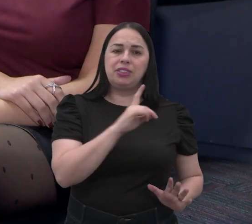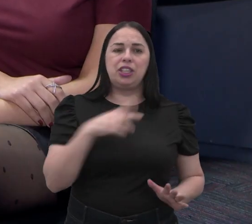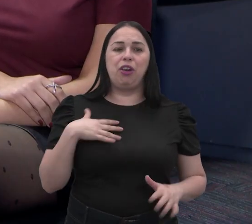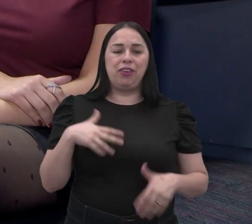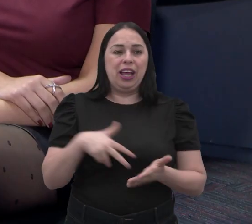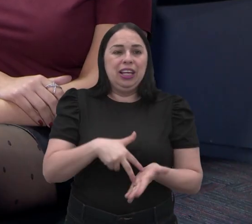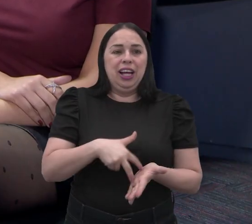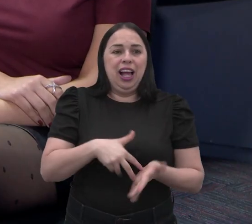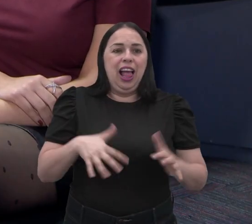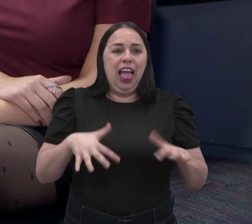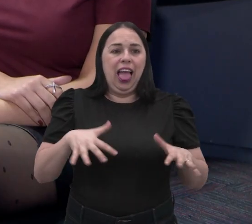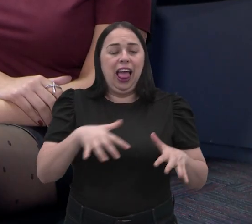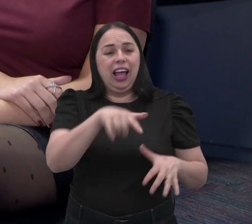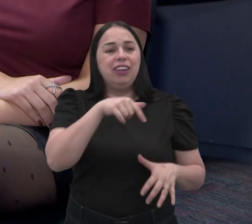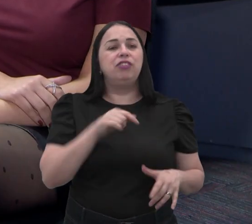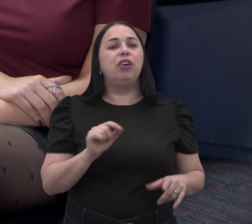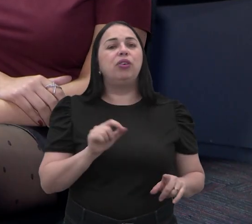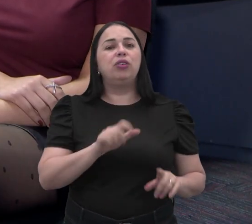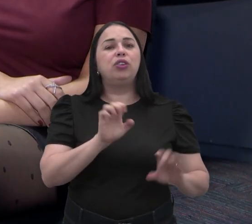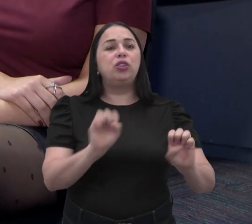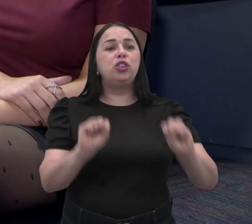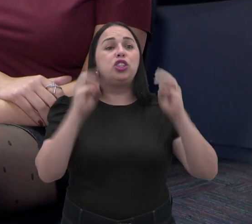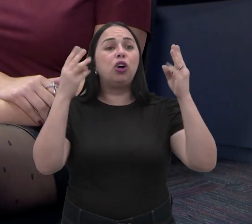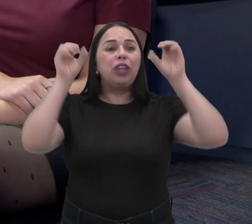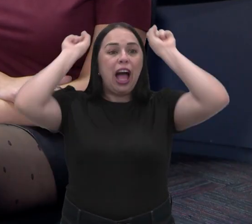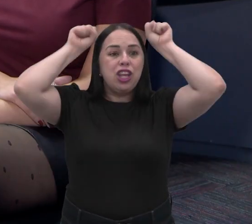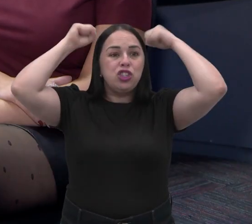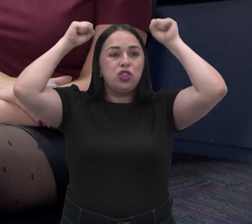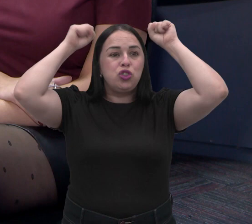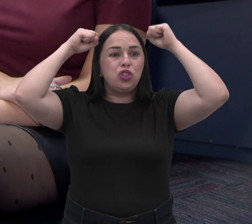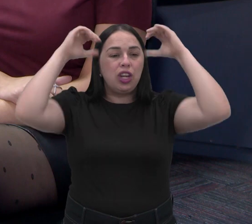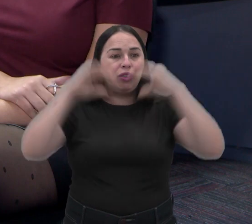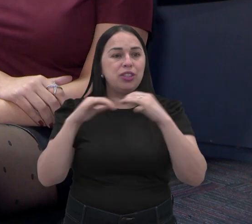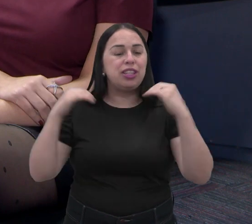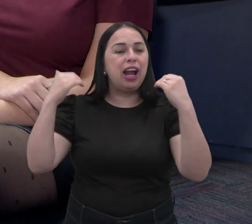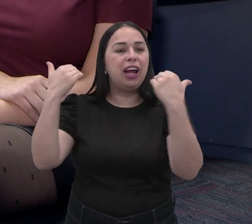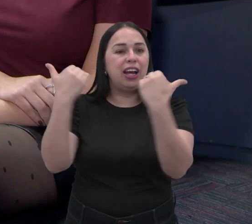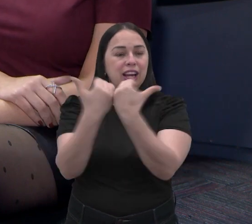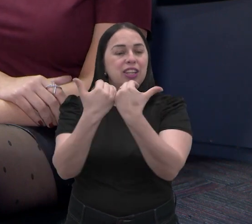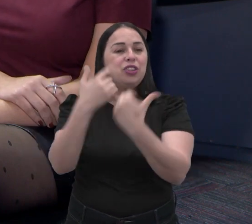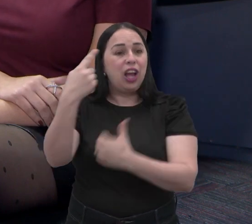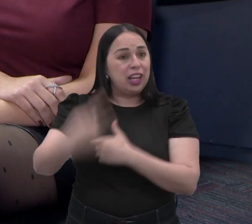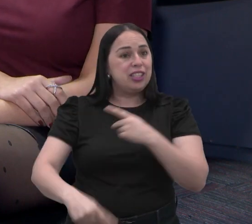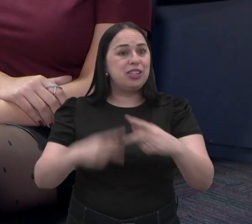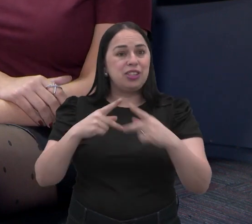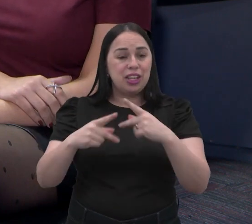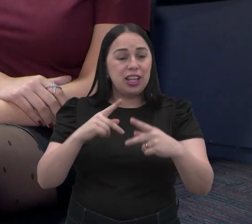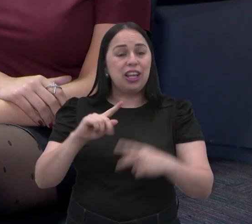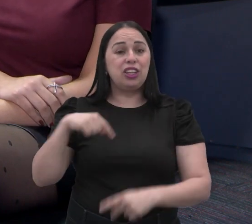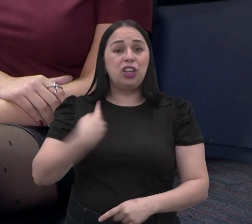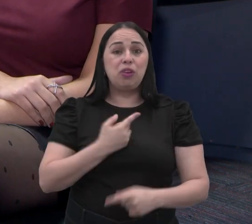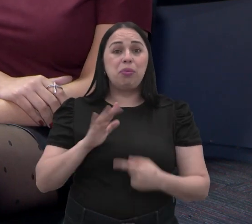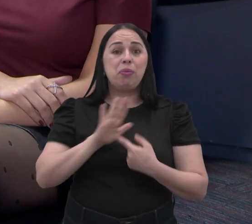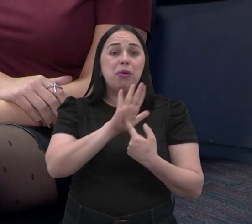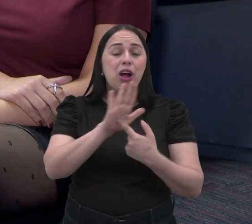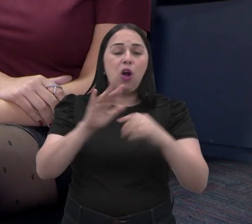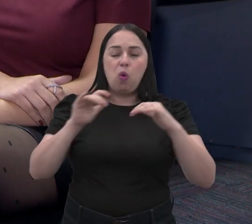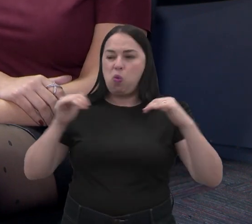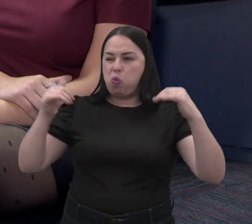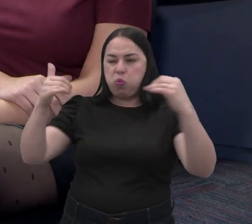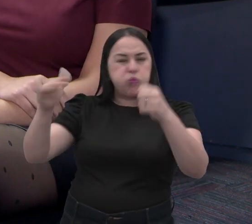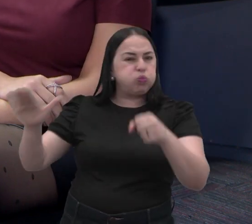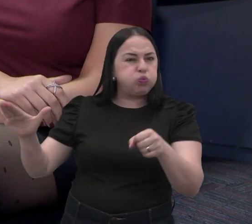realmente as pernas tremeram, você vai dar risada. Foi um show da Xuxa no estádio Martins Pereira que a gente foi apresentar. E o